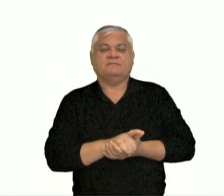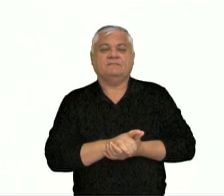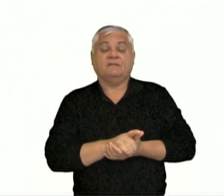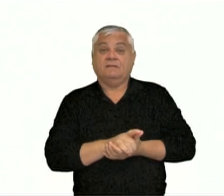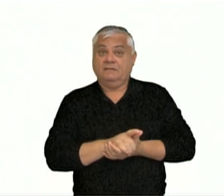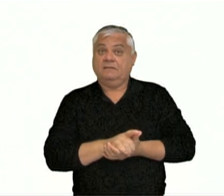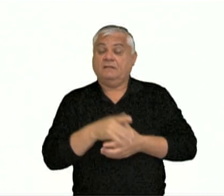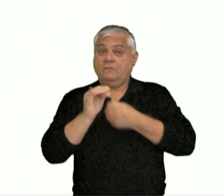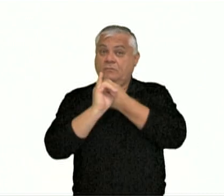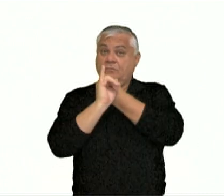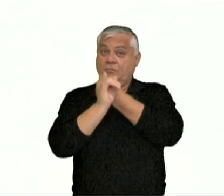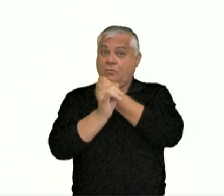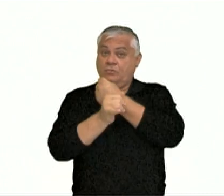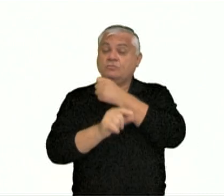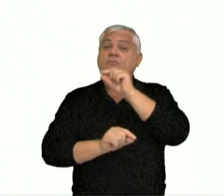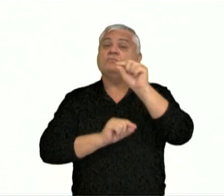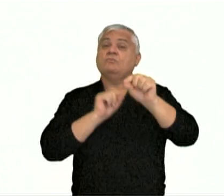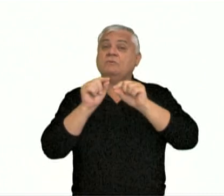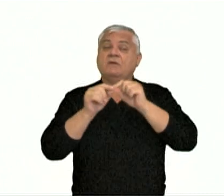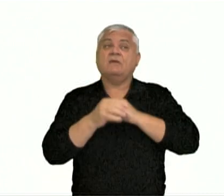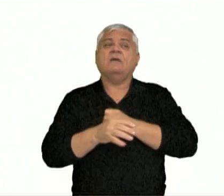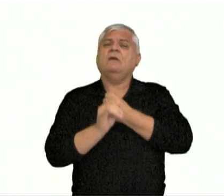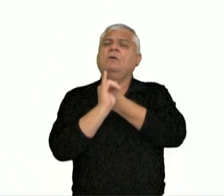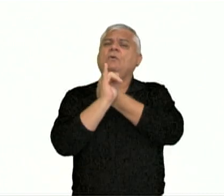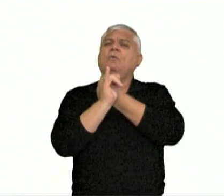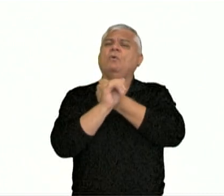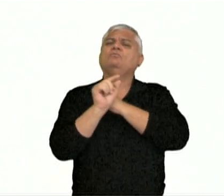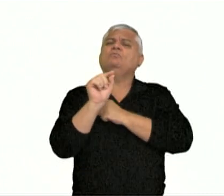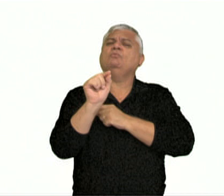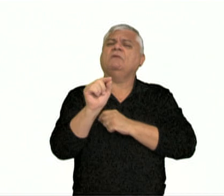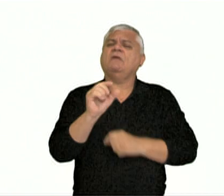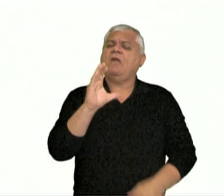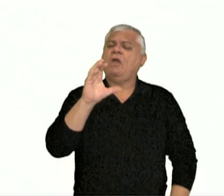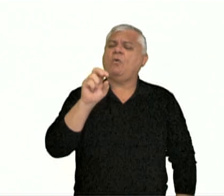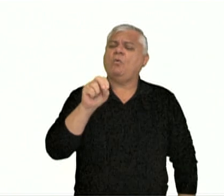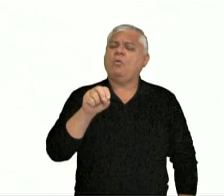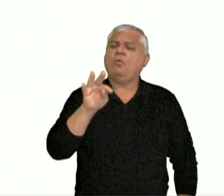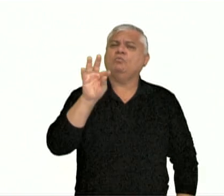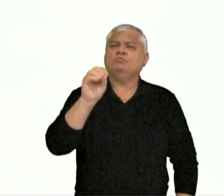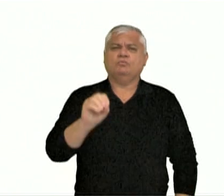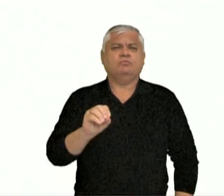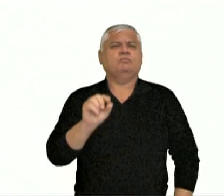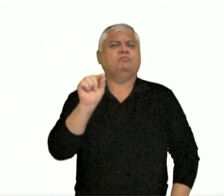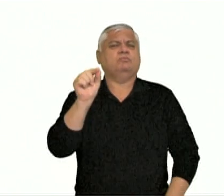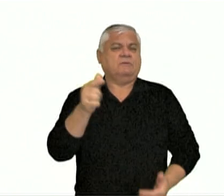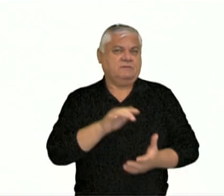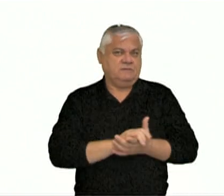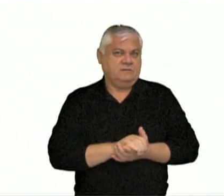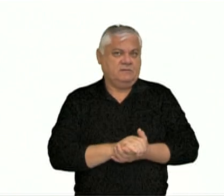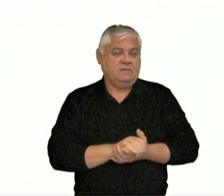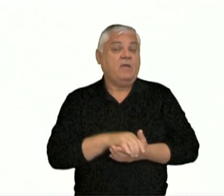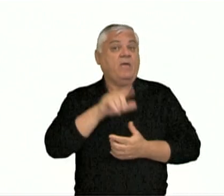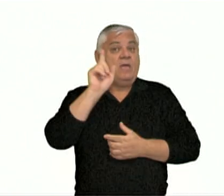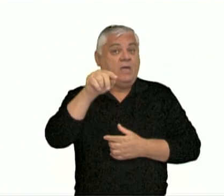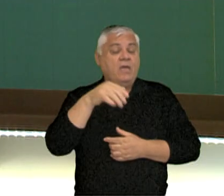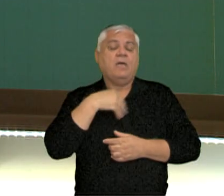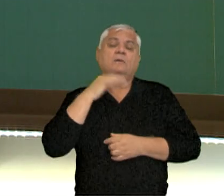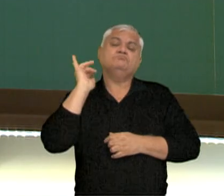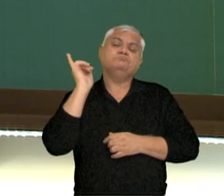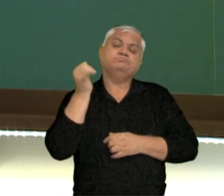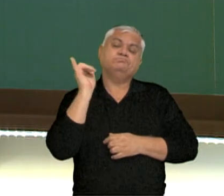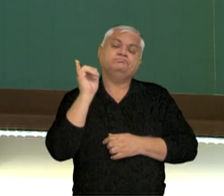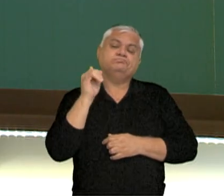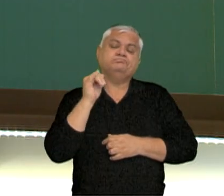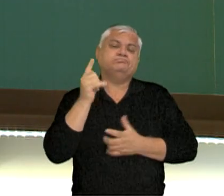Conto. Vamos retomar aqui, o que é o conto. Então, conto é uma narrativa